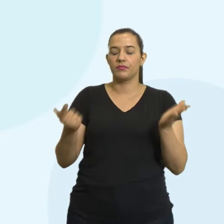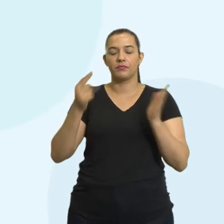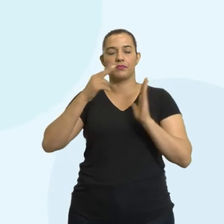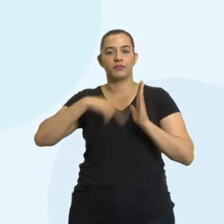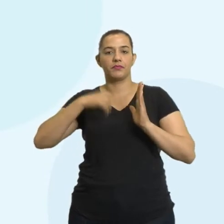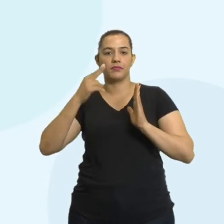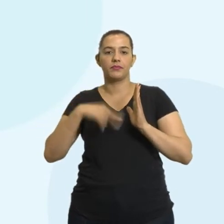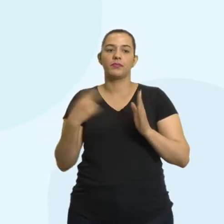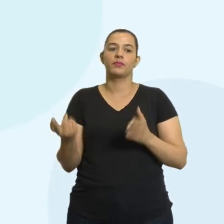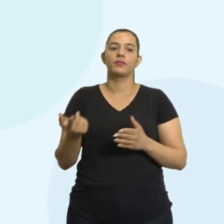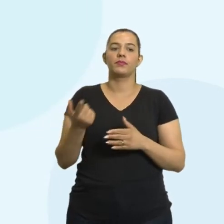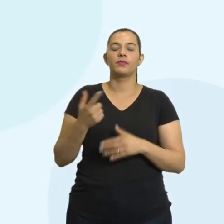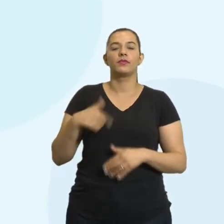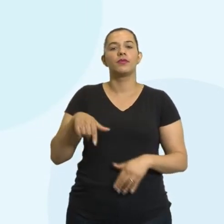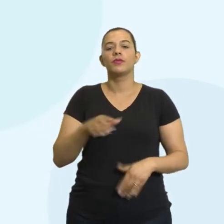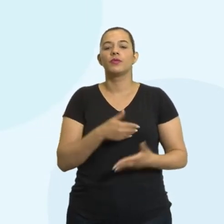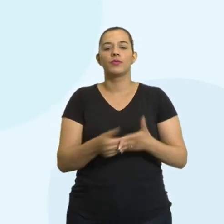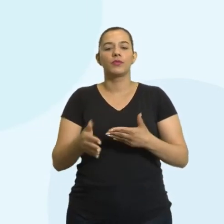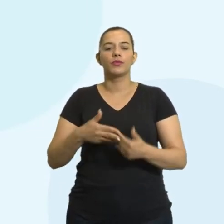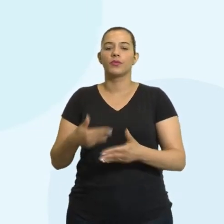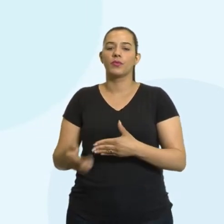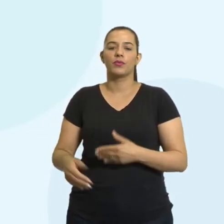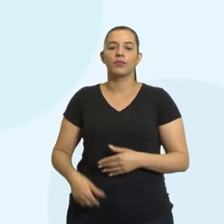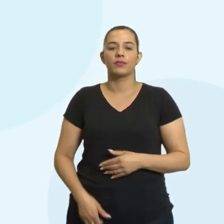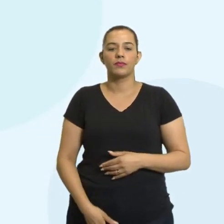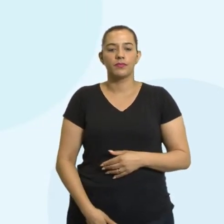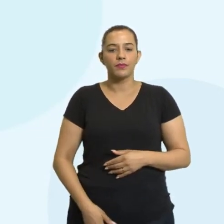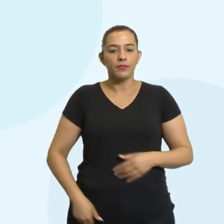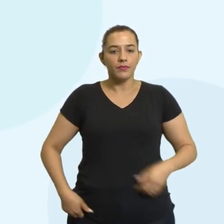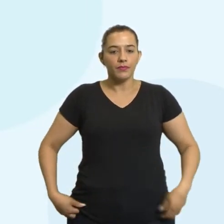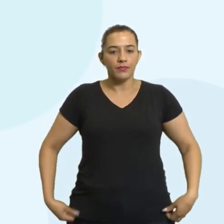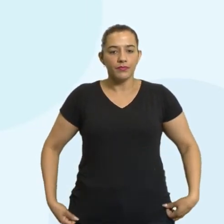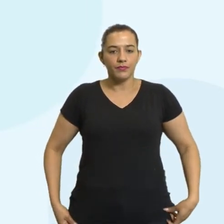no verbete, enfim.